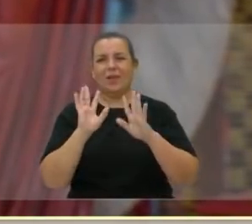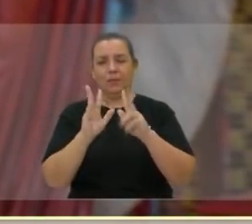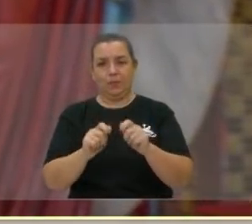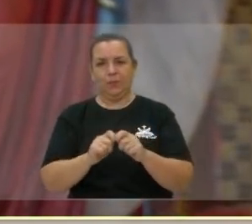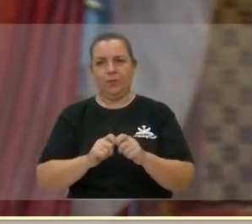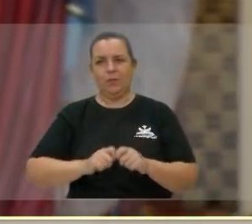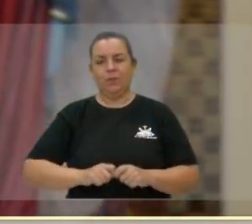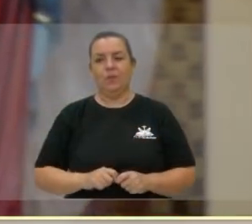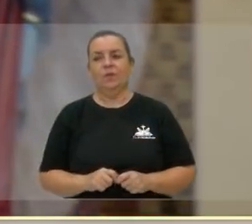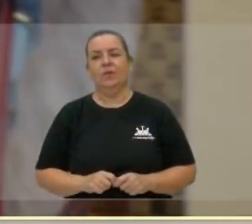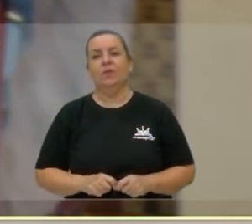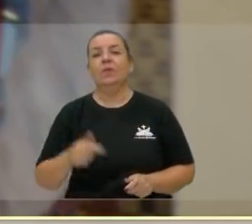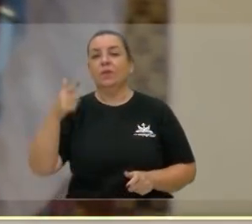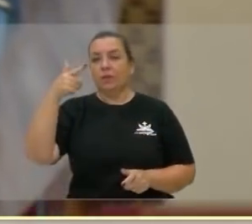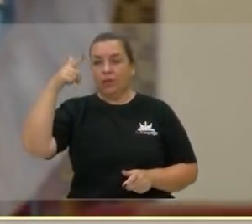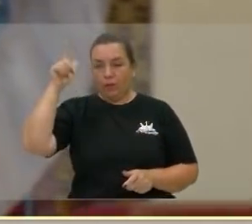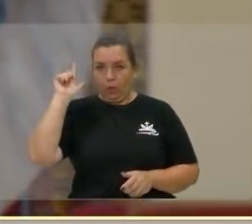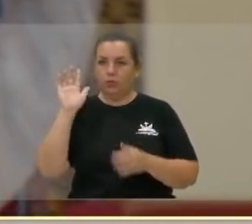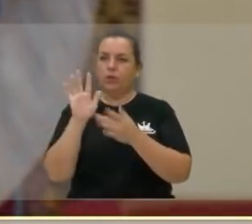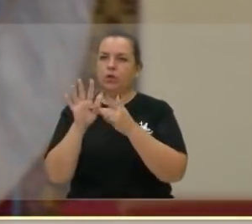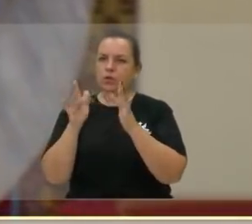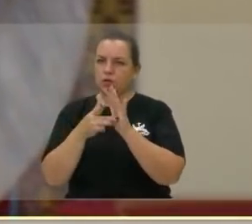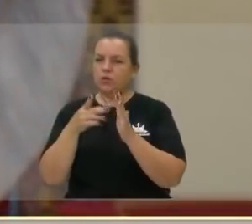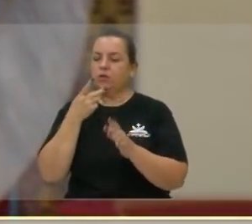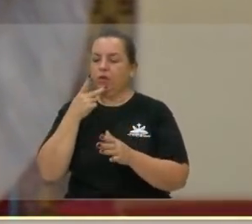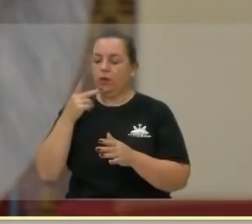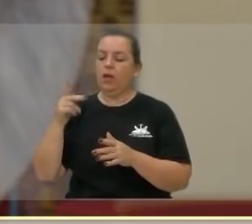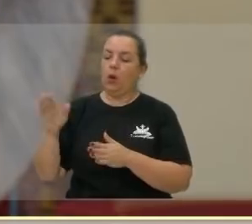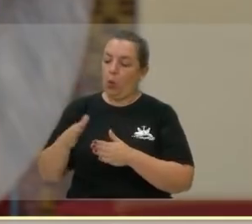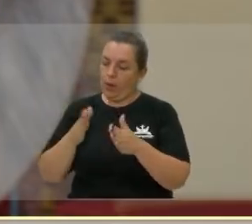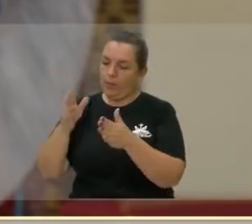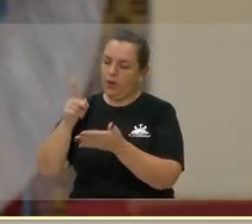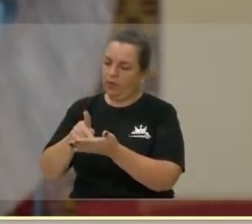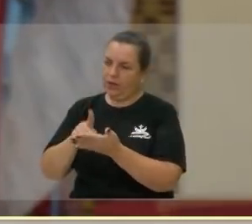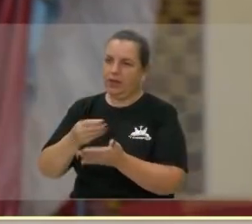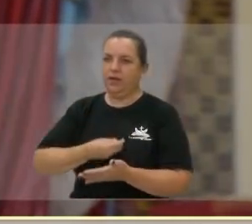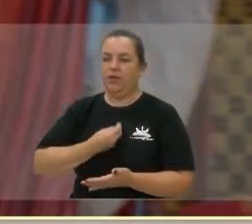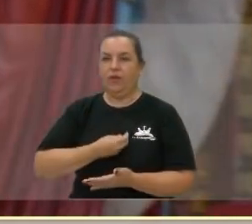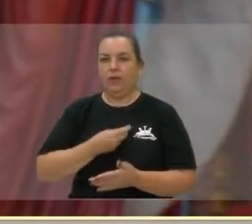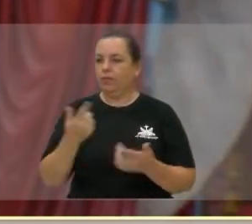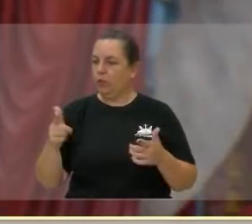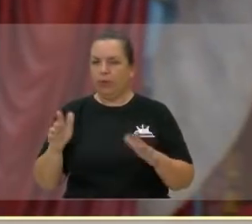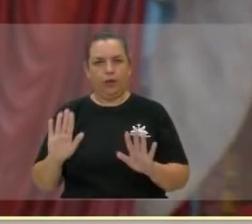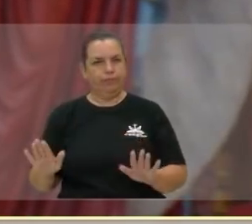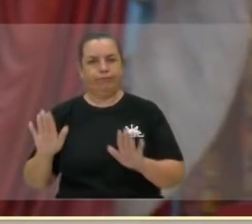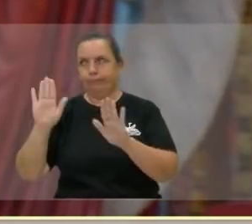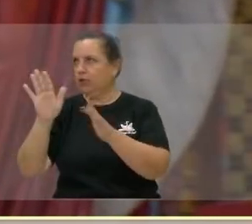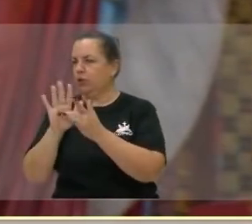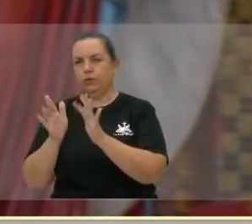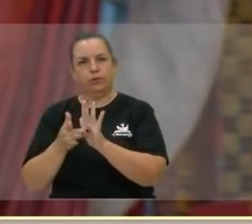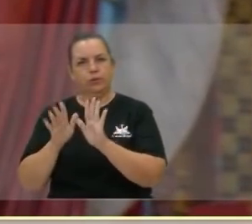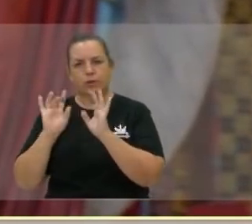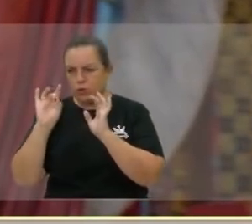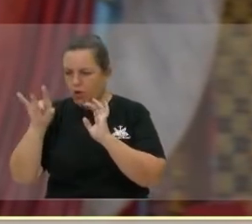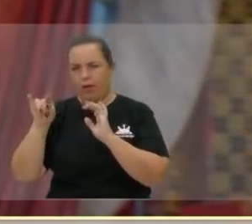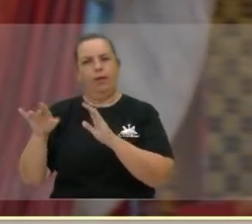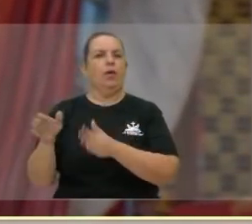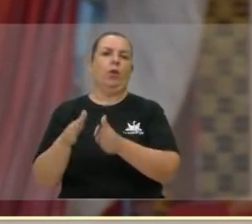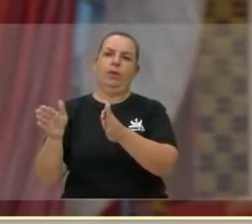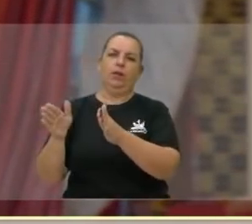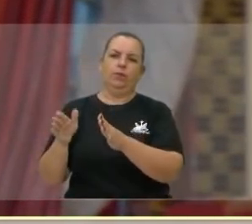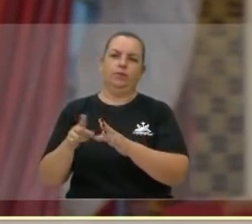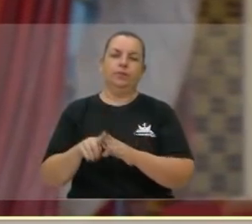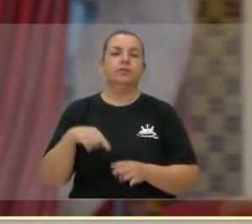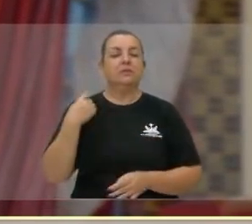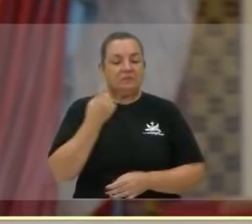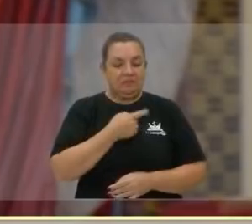expliquei, ontem Nosso Senhor dizendo, o caminho, a verdade, a vida, não há outro, é Jesus. Mas nós que estamos ainda na